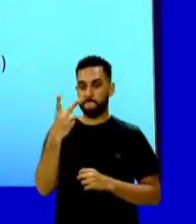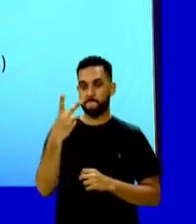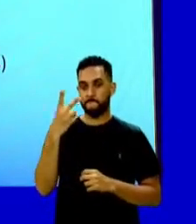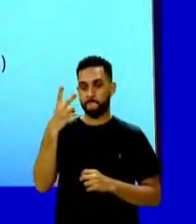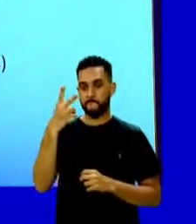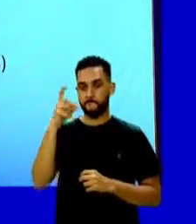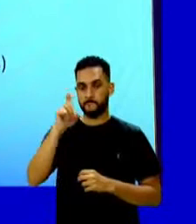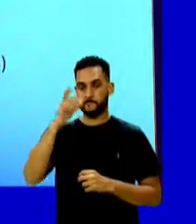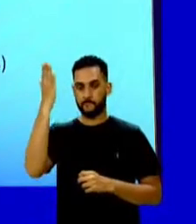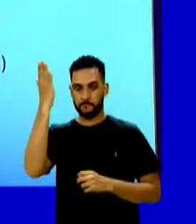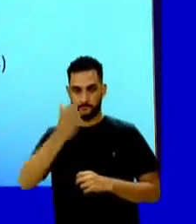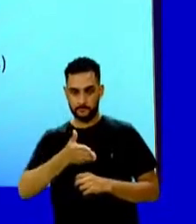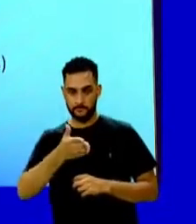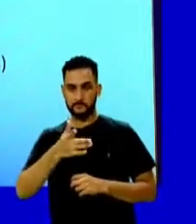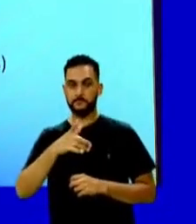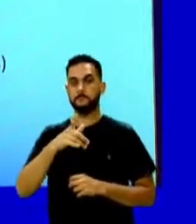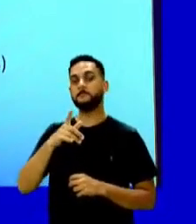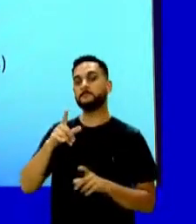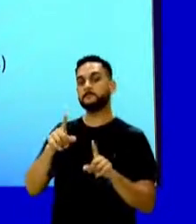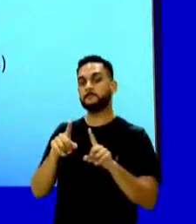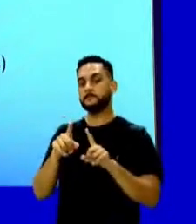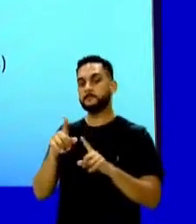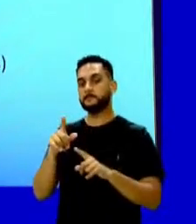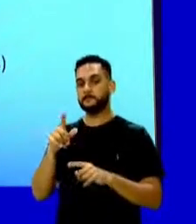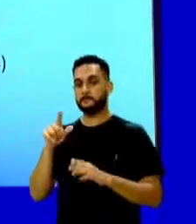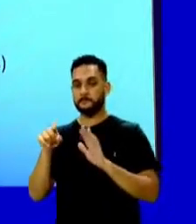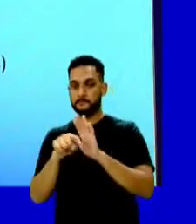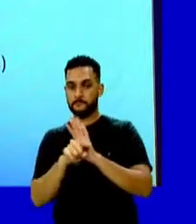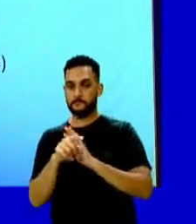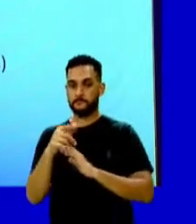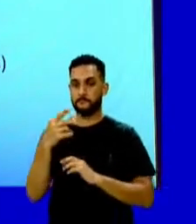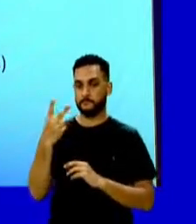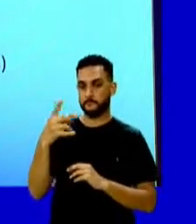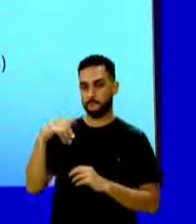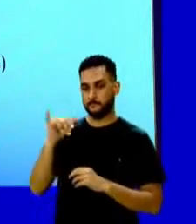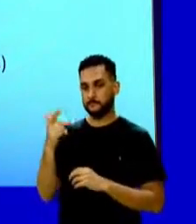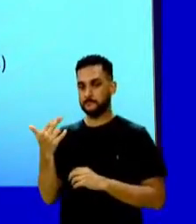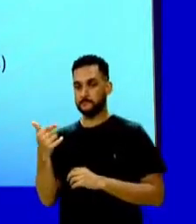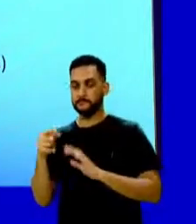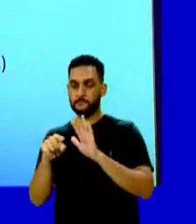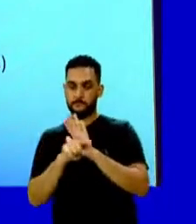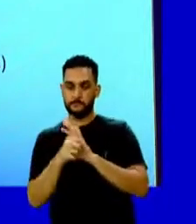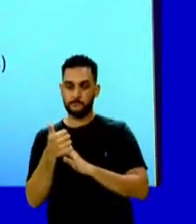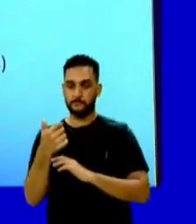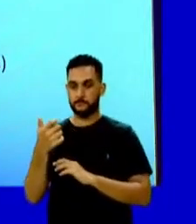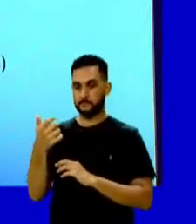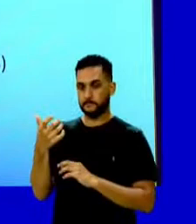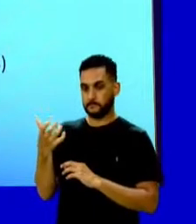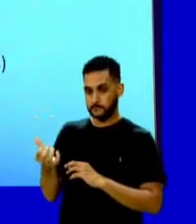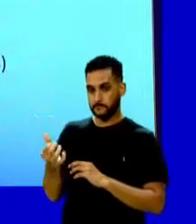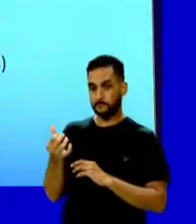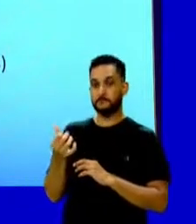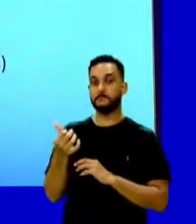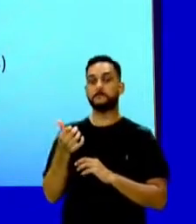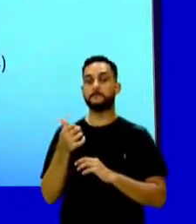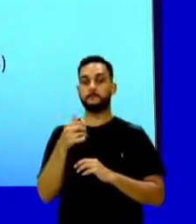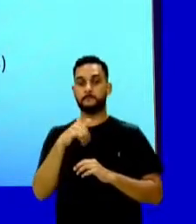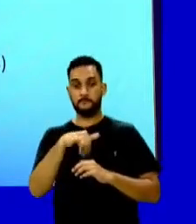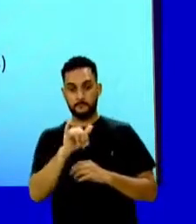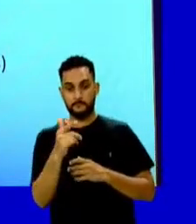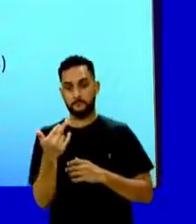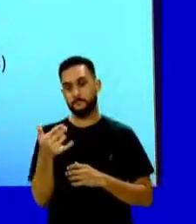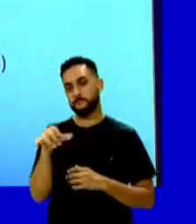e fiquei com - 2Y = - 16 y = 8 então eu já sei Com certeza